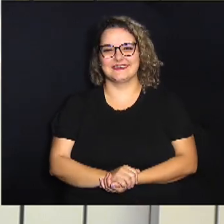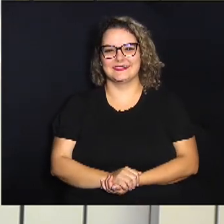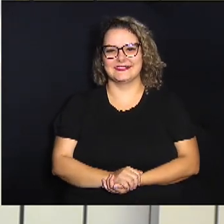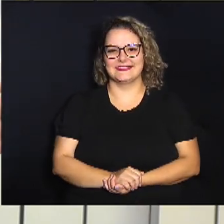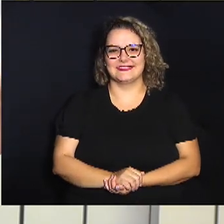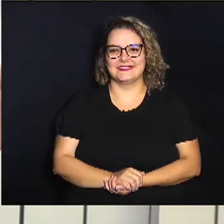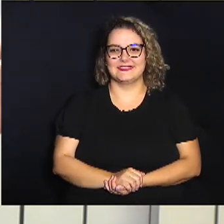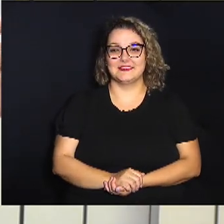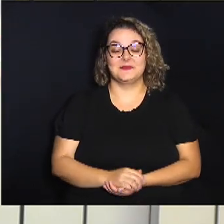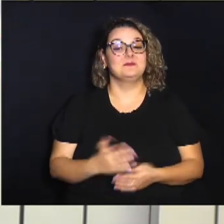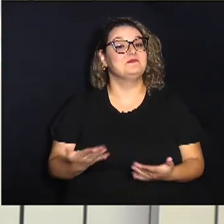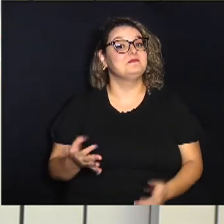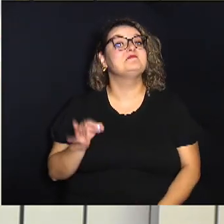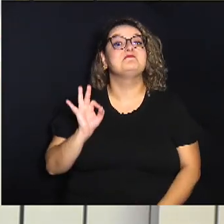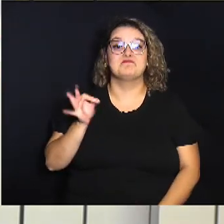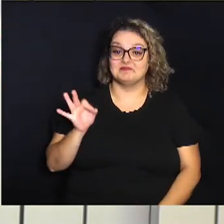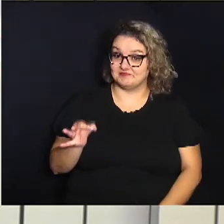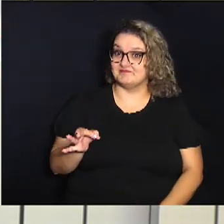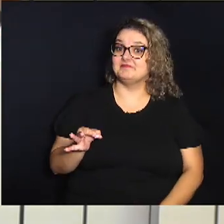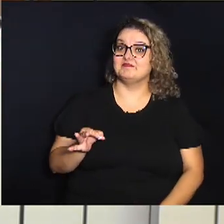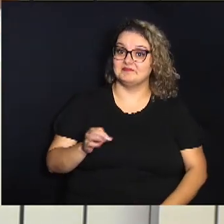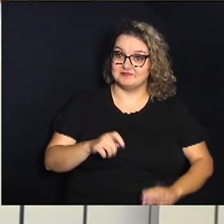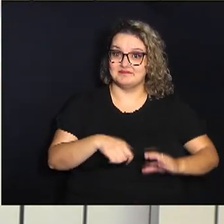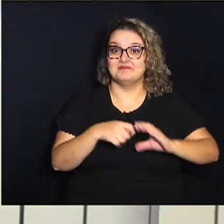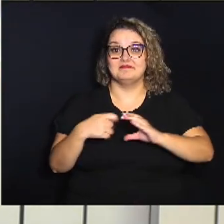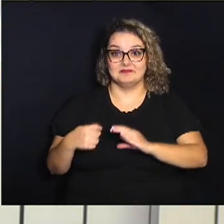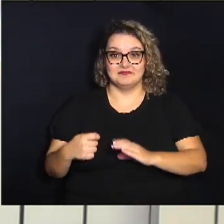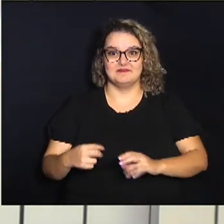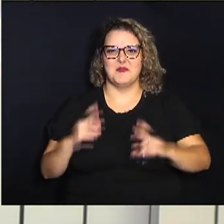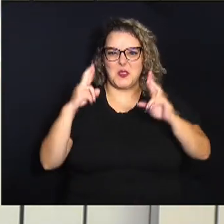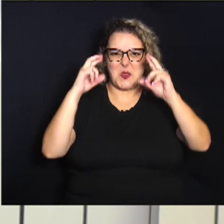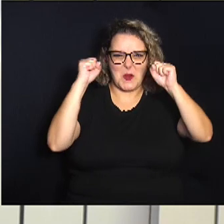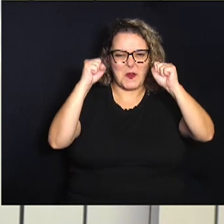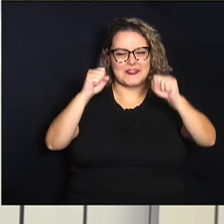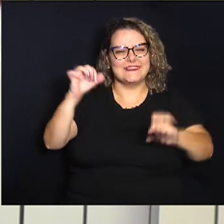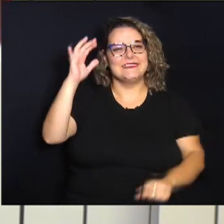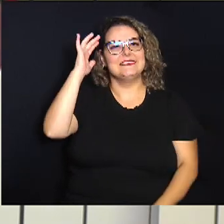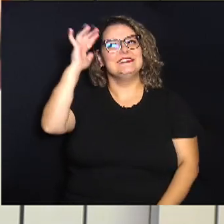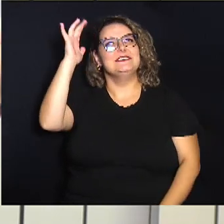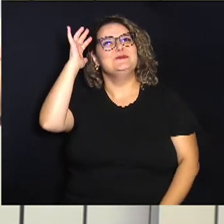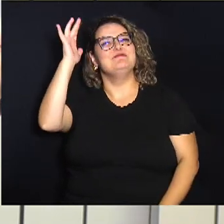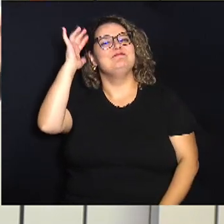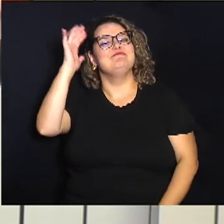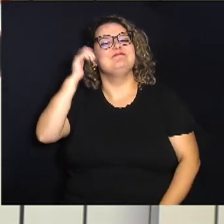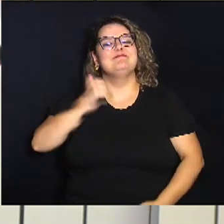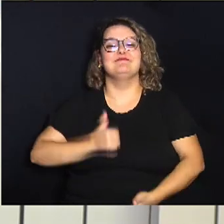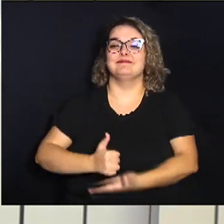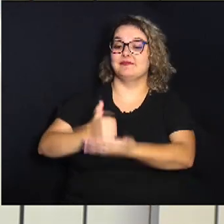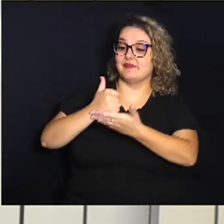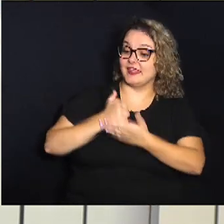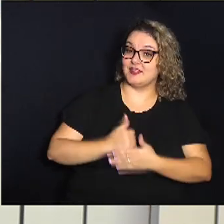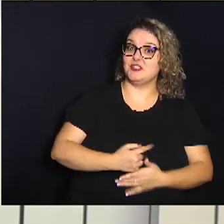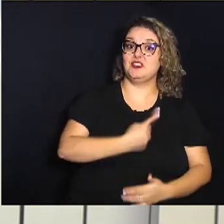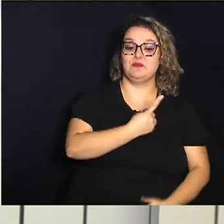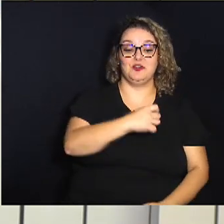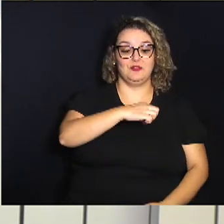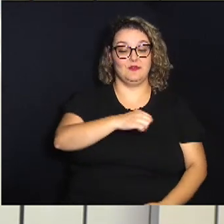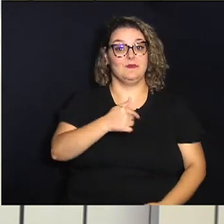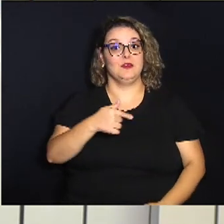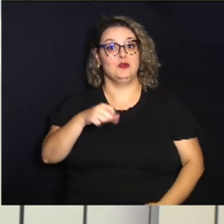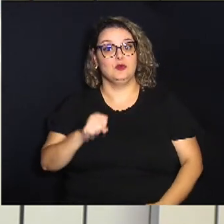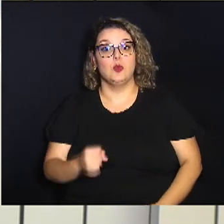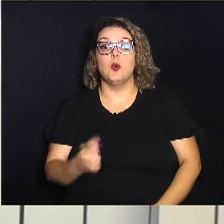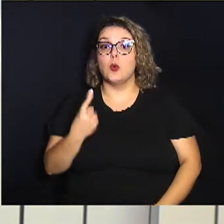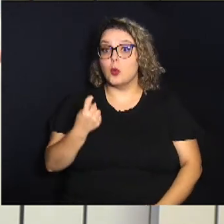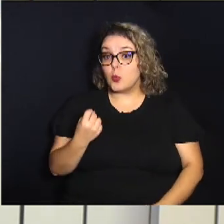sem dúvida neste vídeo fez o torcedor bulgrino relembrar o título de 78 o único time